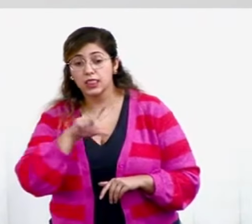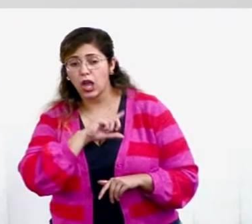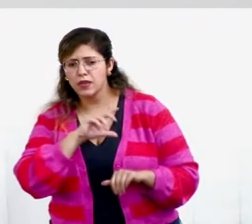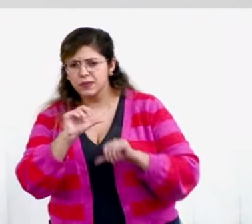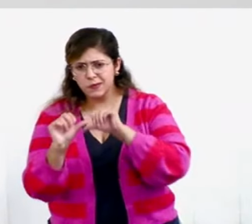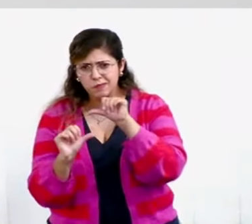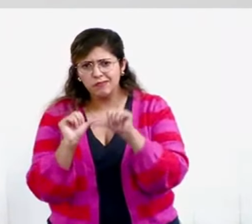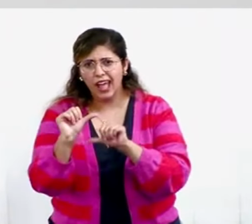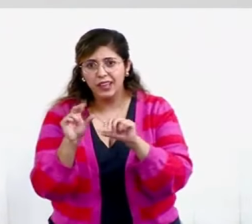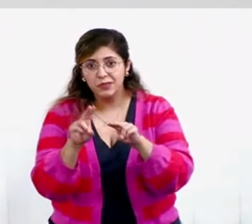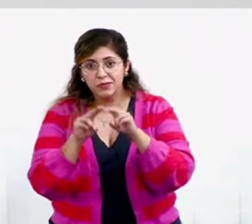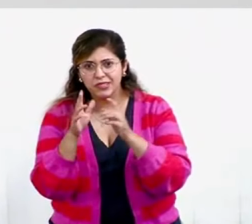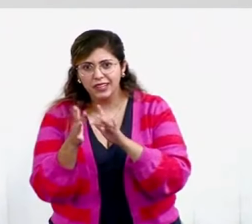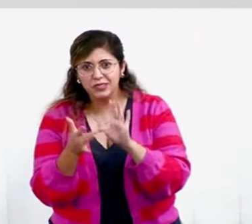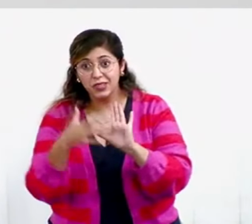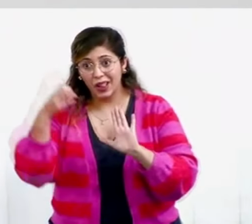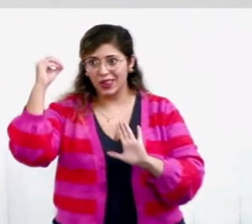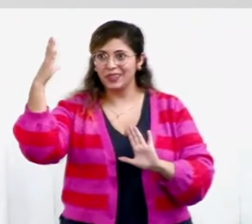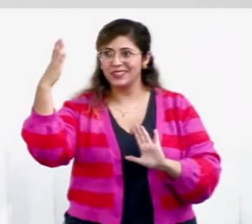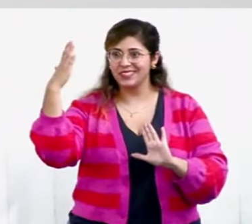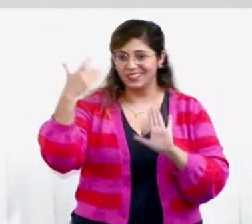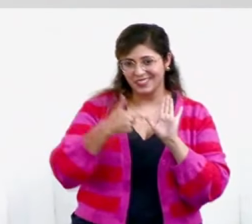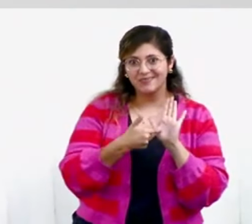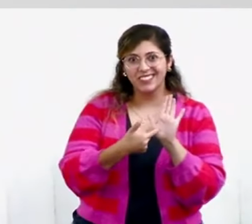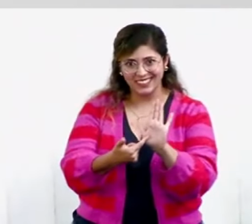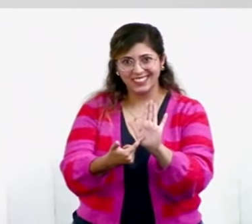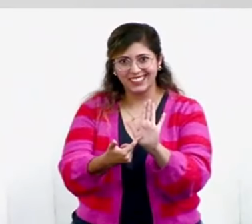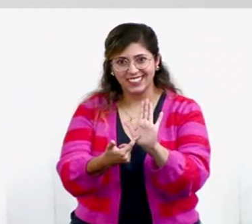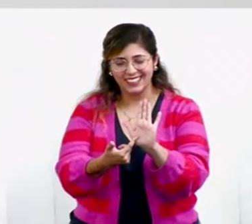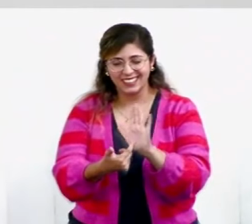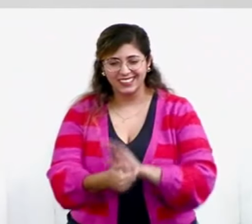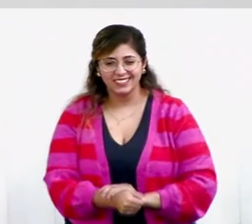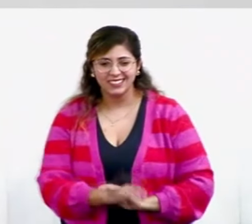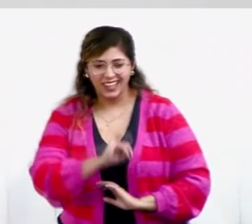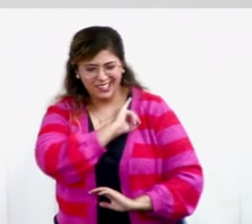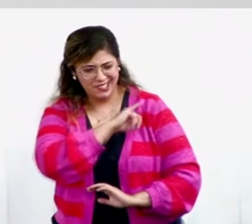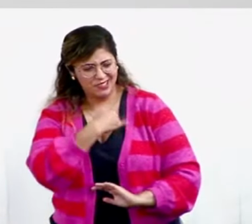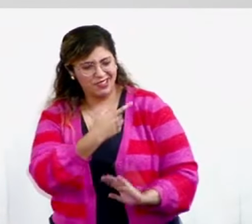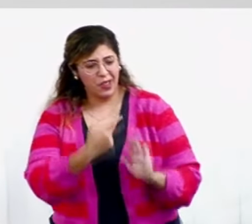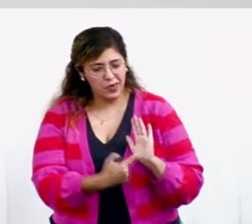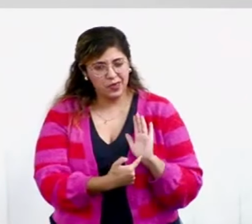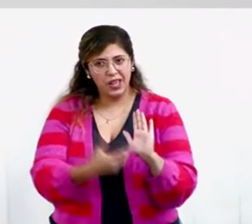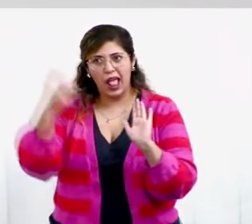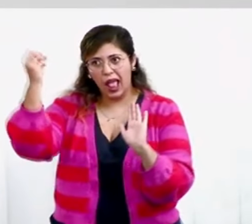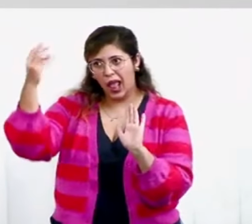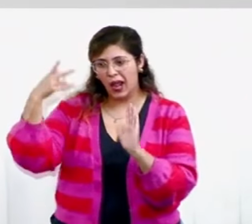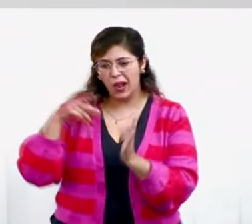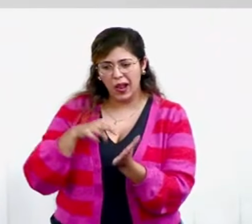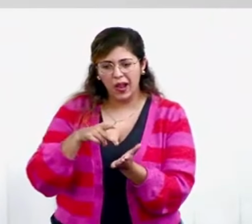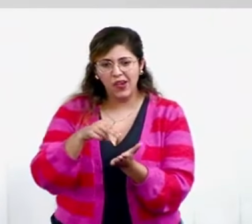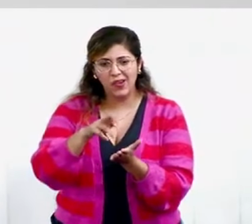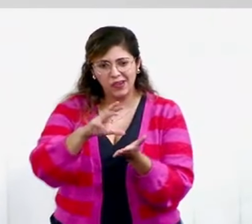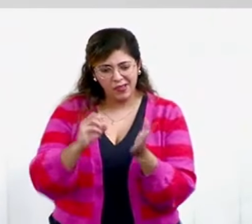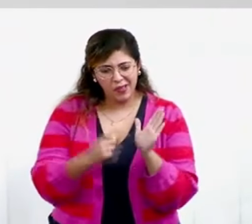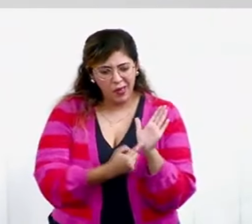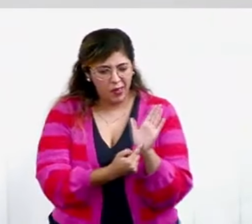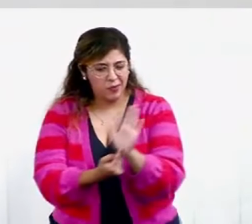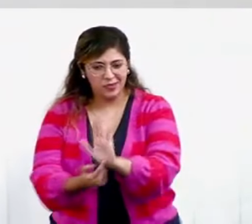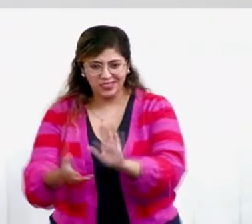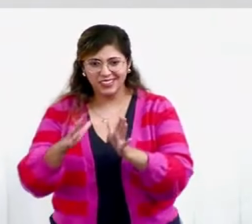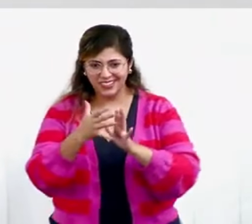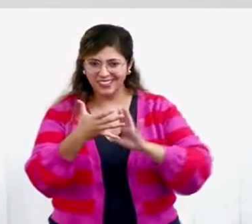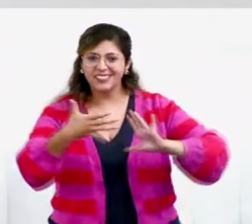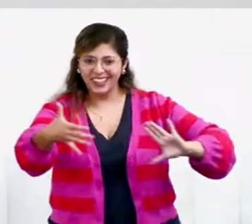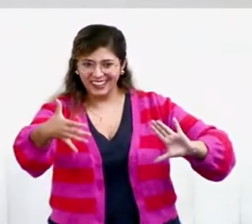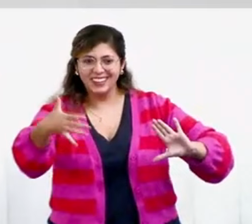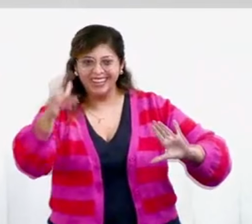para vivermos na luz, como João vai dizer, andamos na luz como Ele está na luz, e mantemos comunhão uns com os outros, porque o sangue de Jesus,